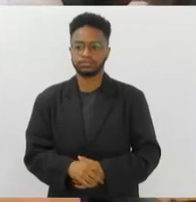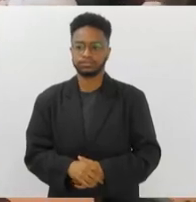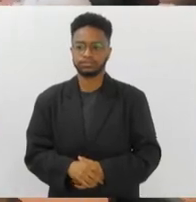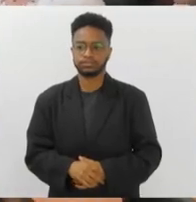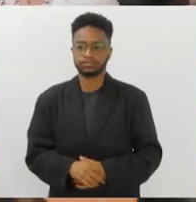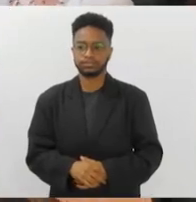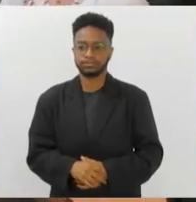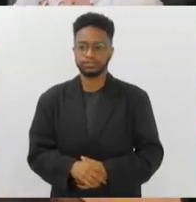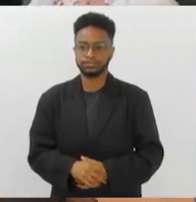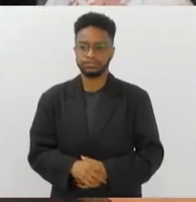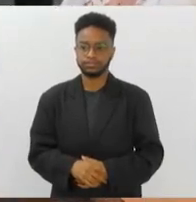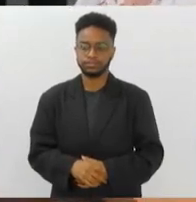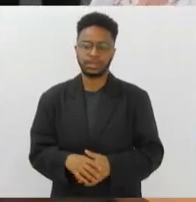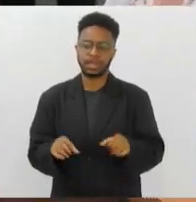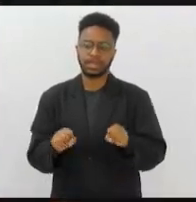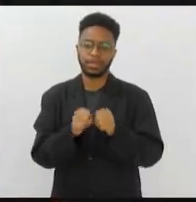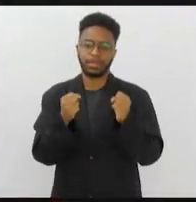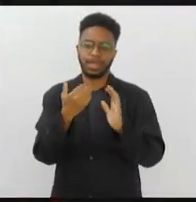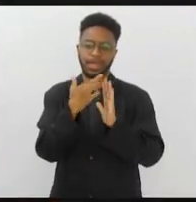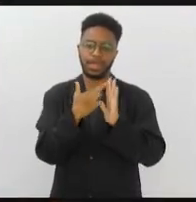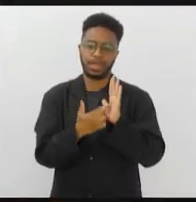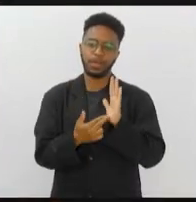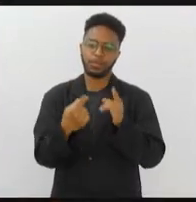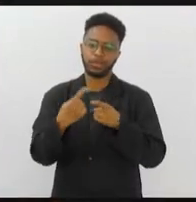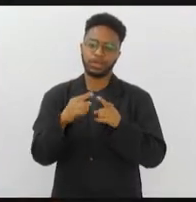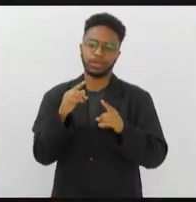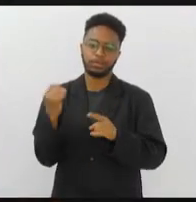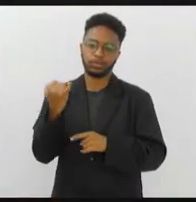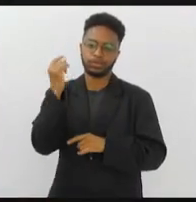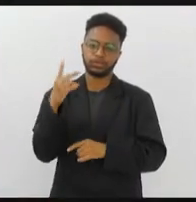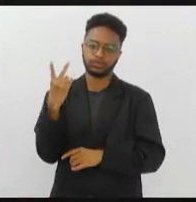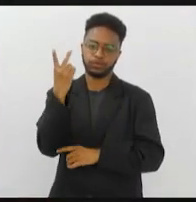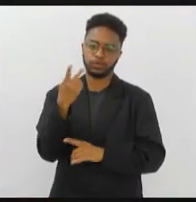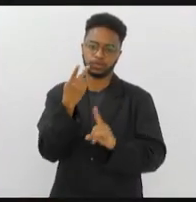Estamos quebrando o protocolo, porque acho que reconhecimento é importante.